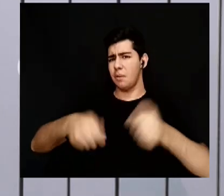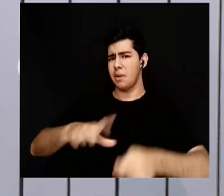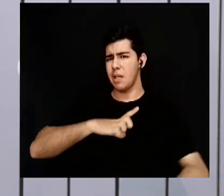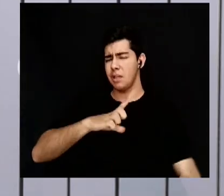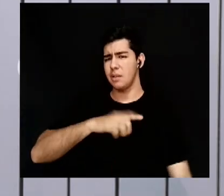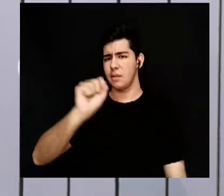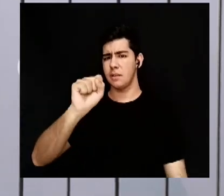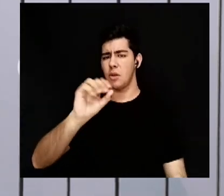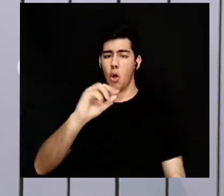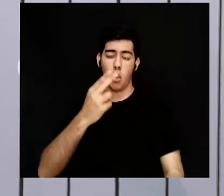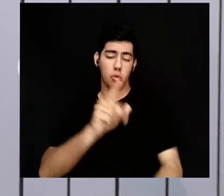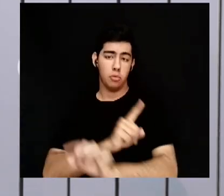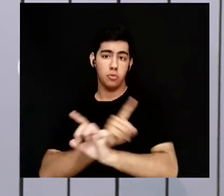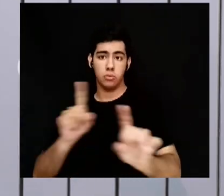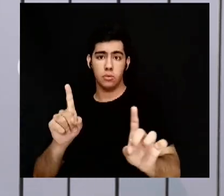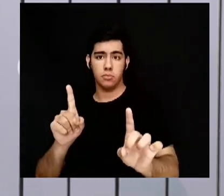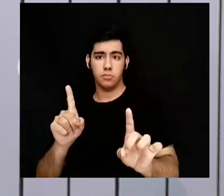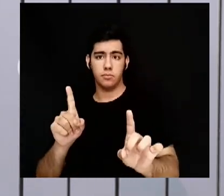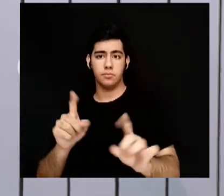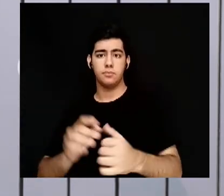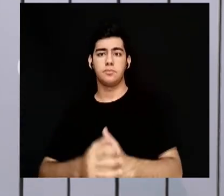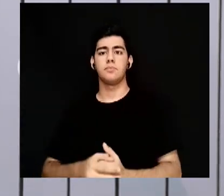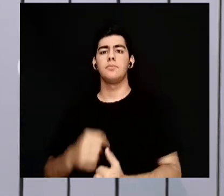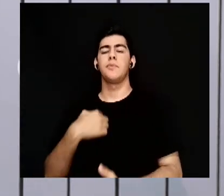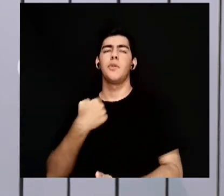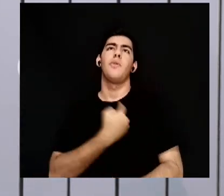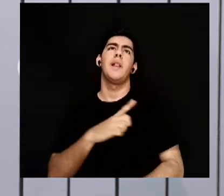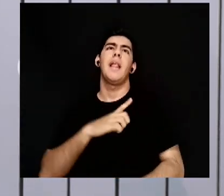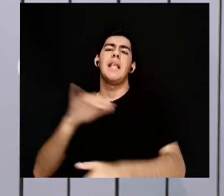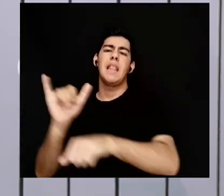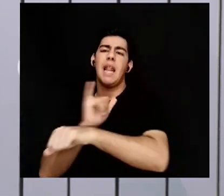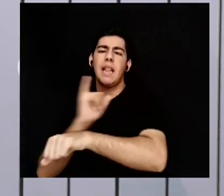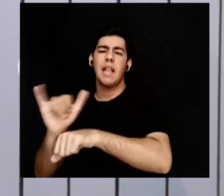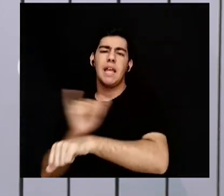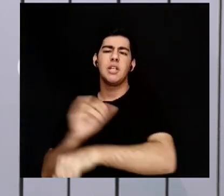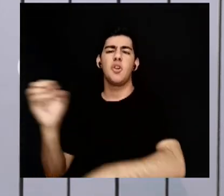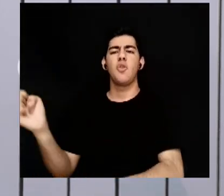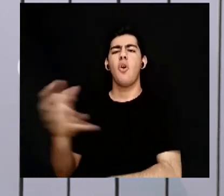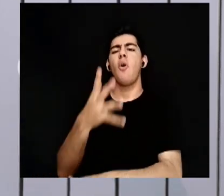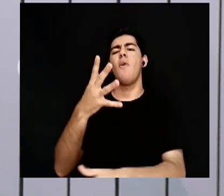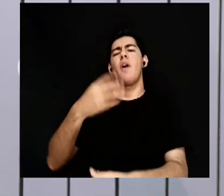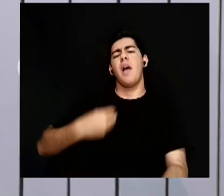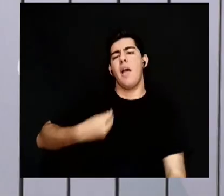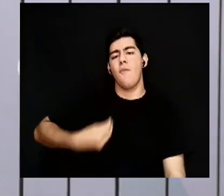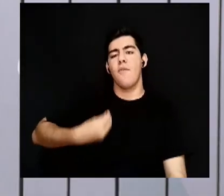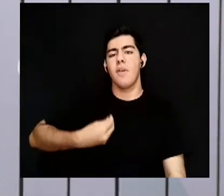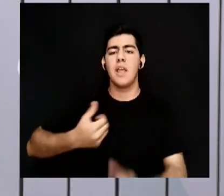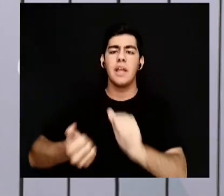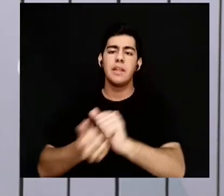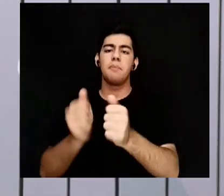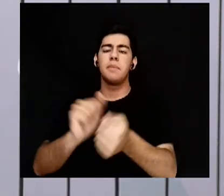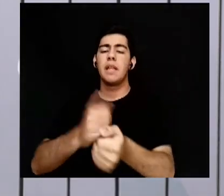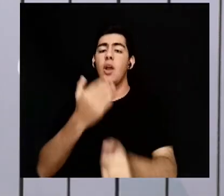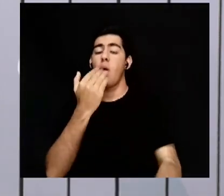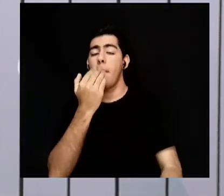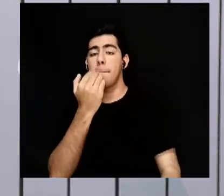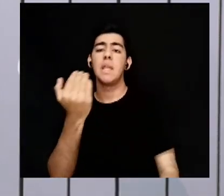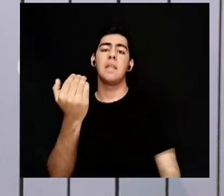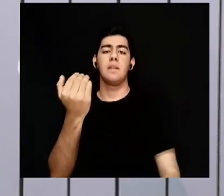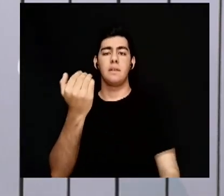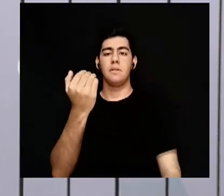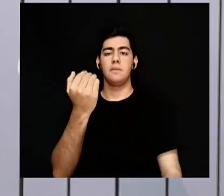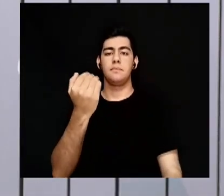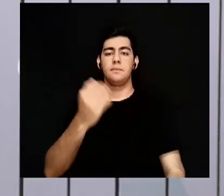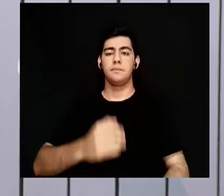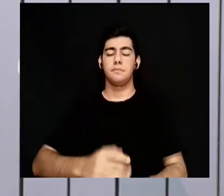se reinventar, né, de adaptar alimentação, enfim. E aí, claro, com